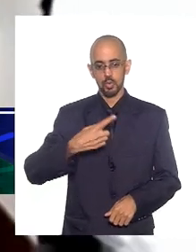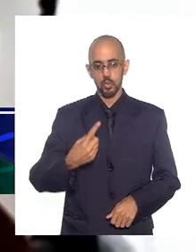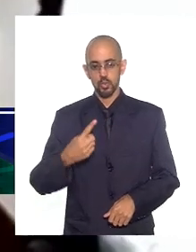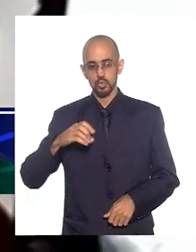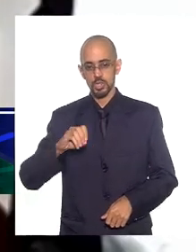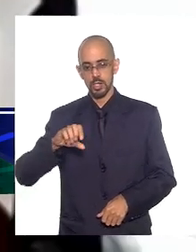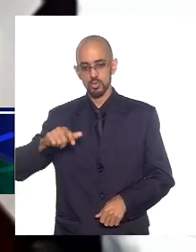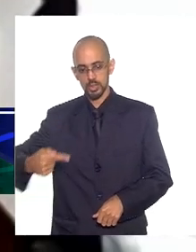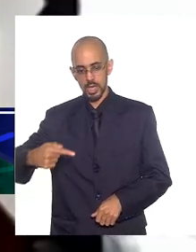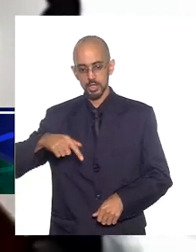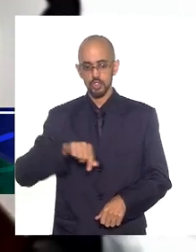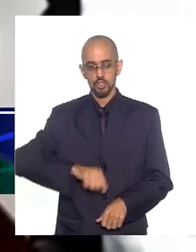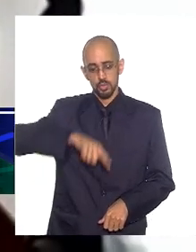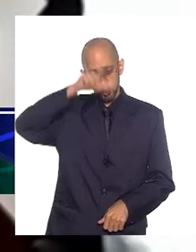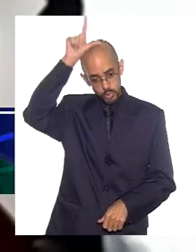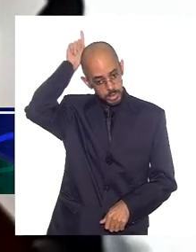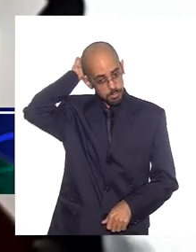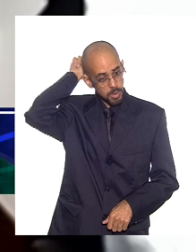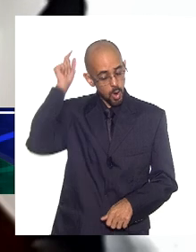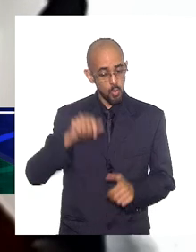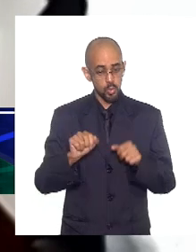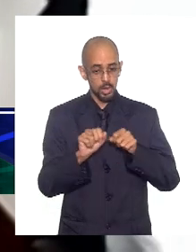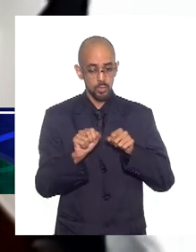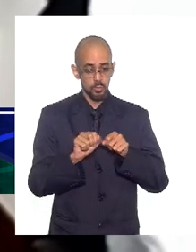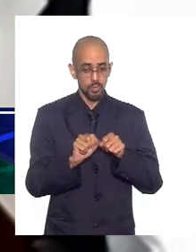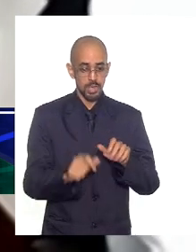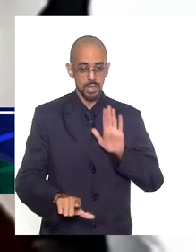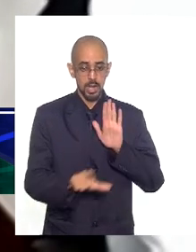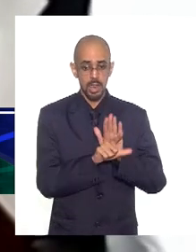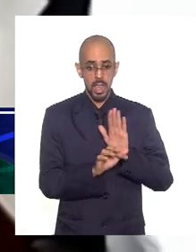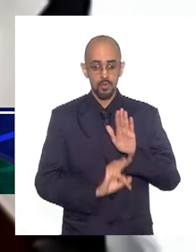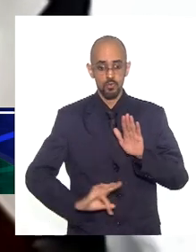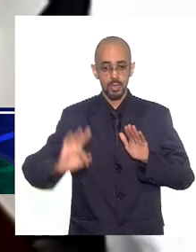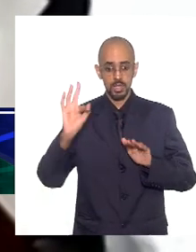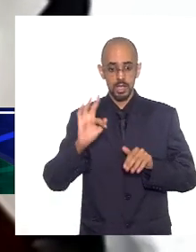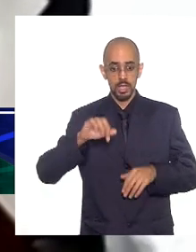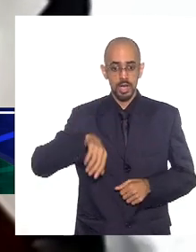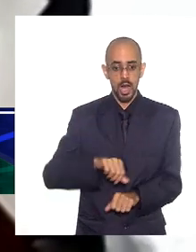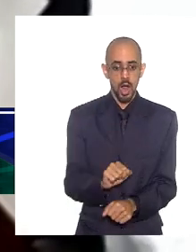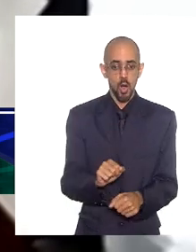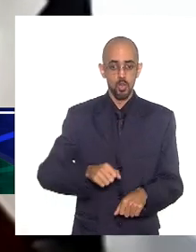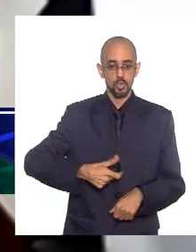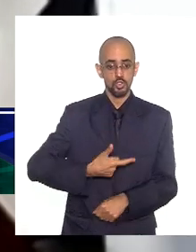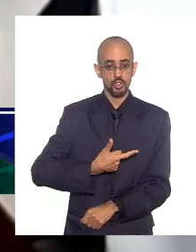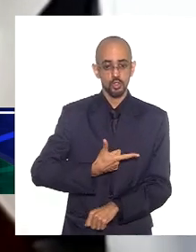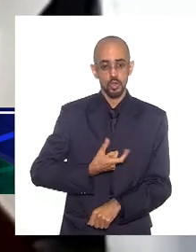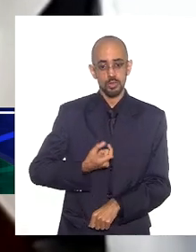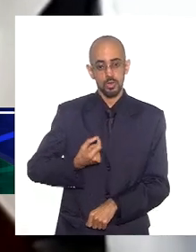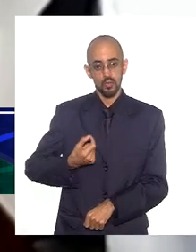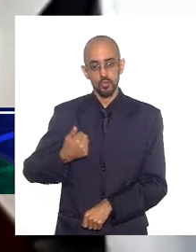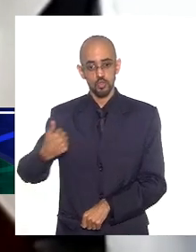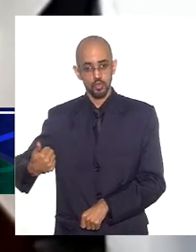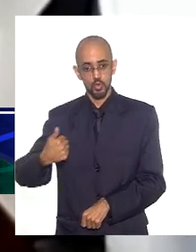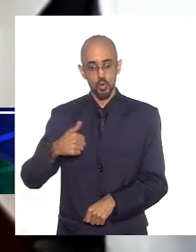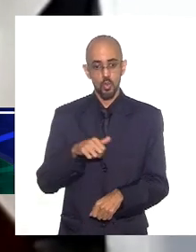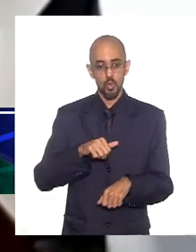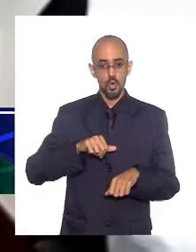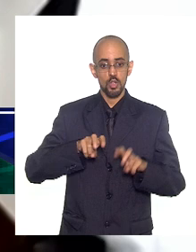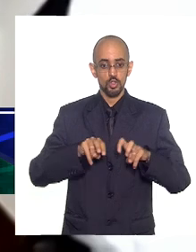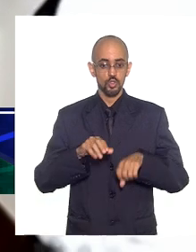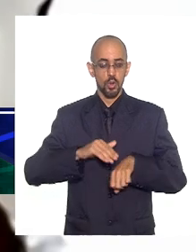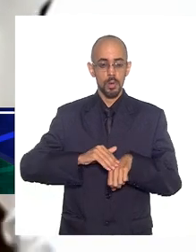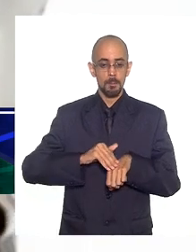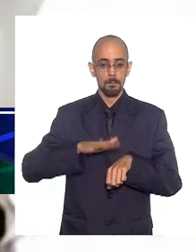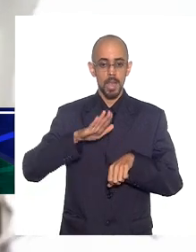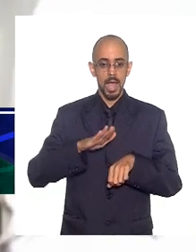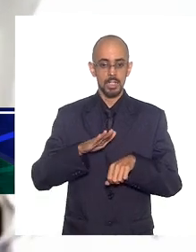4107/2021, de autoria do deputado Luiz Paulo, que regulamenta a Lei Federal 14.131, de 30 de março de 21, que tange o aumento da margem consignada aos